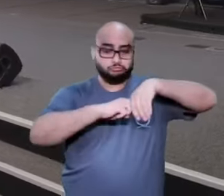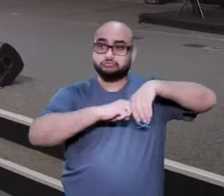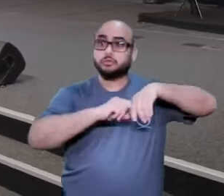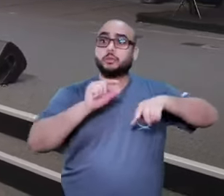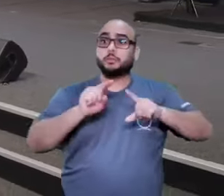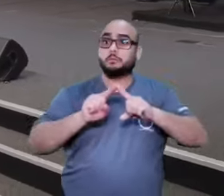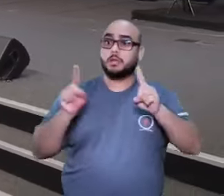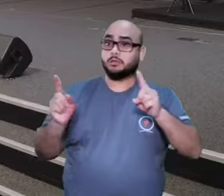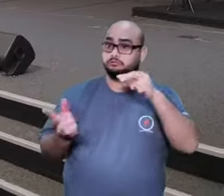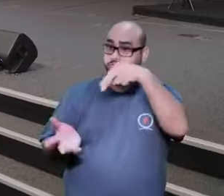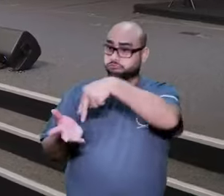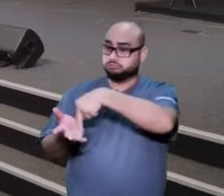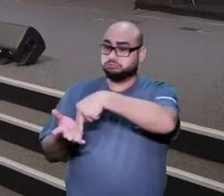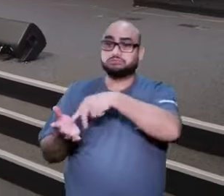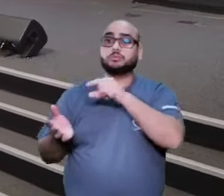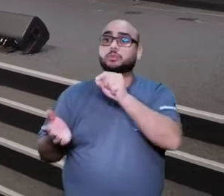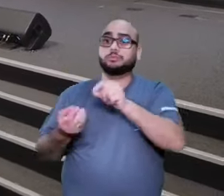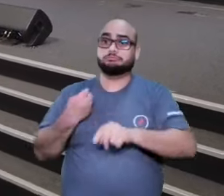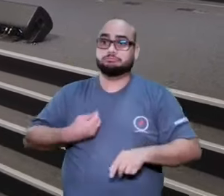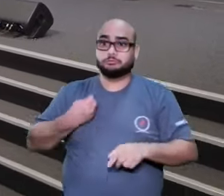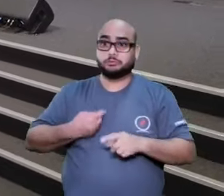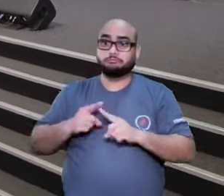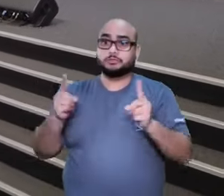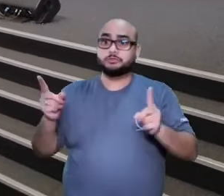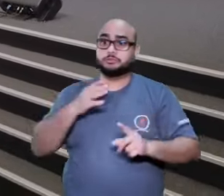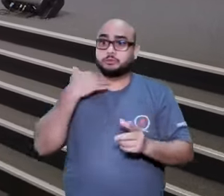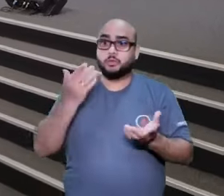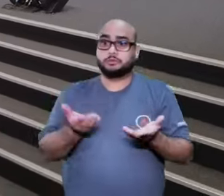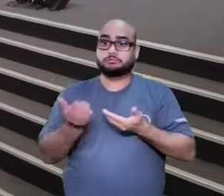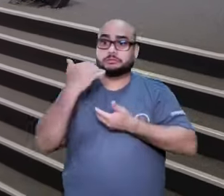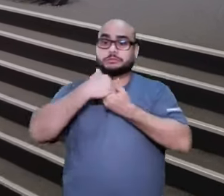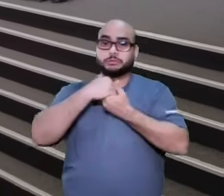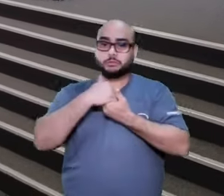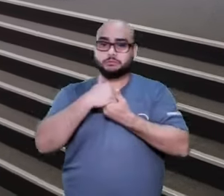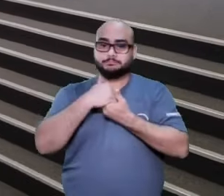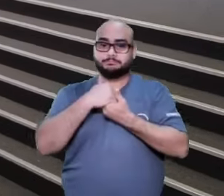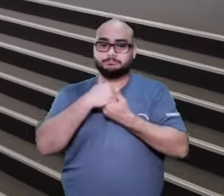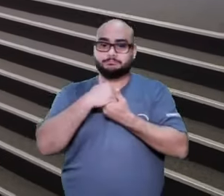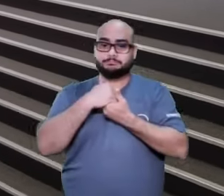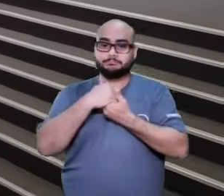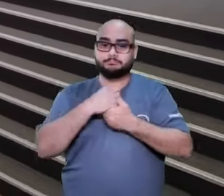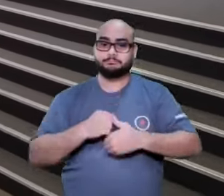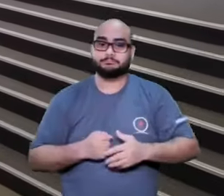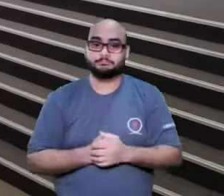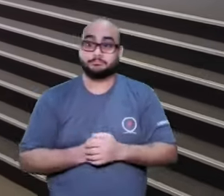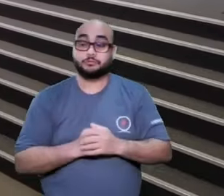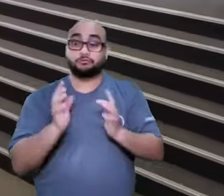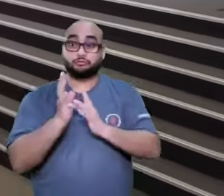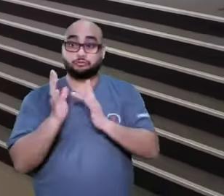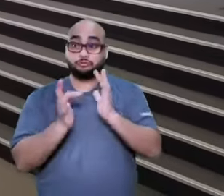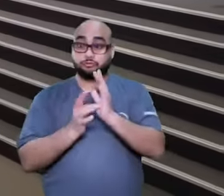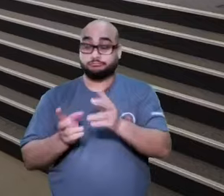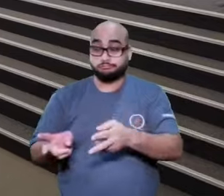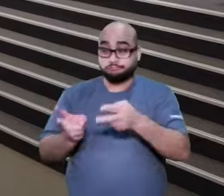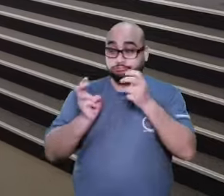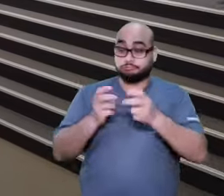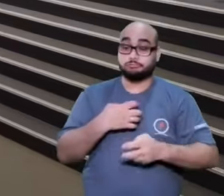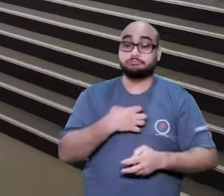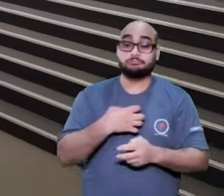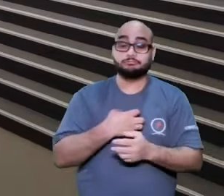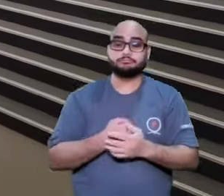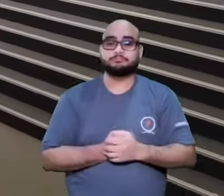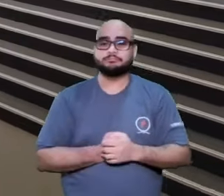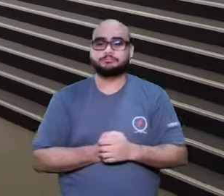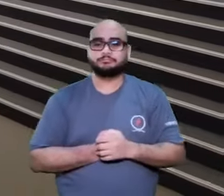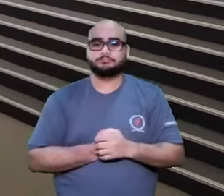ambulante porque ela está morrendo em si mesma e Jesus está percebendo isso